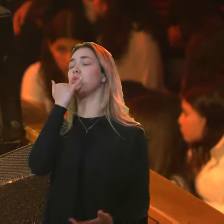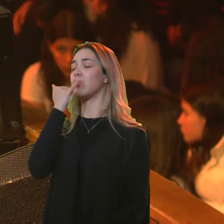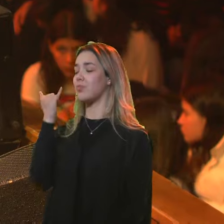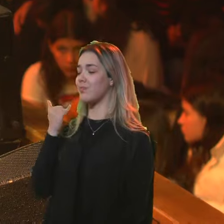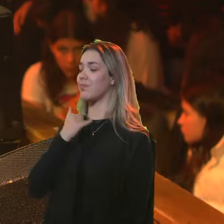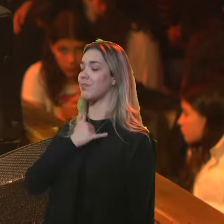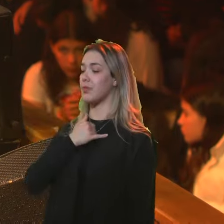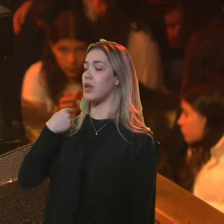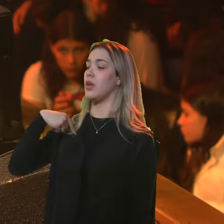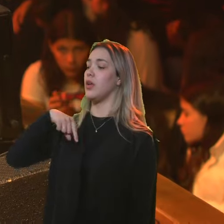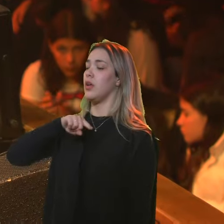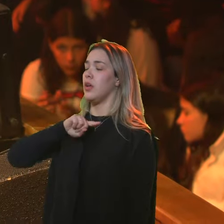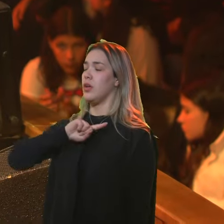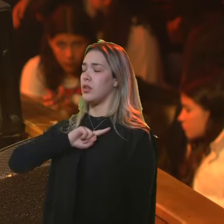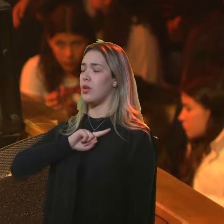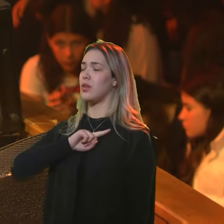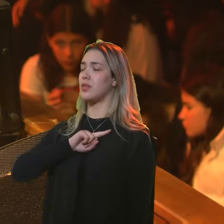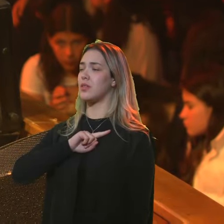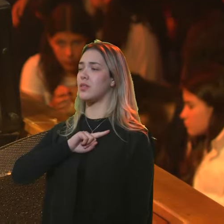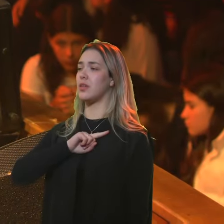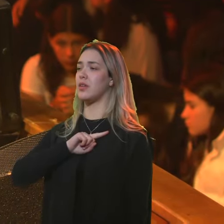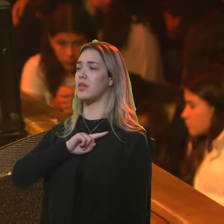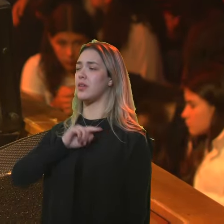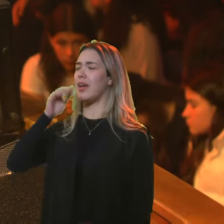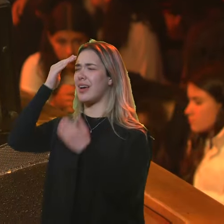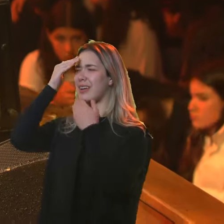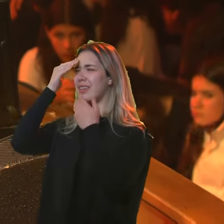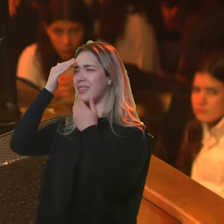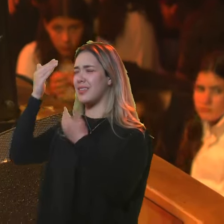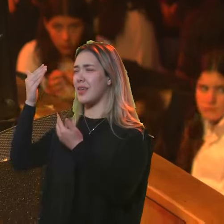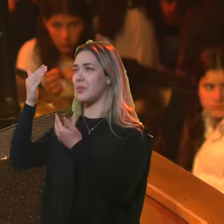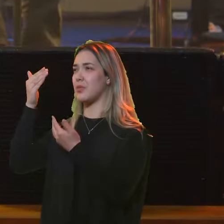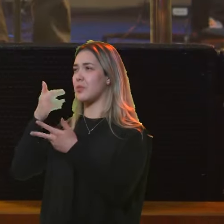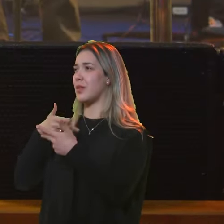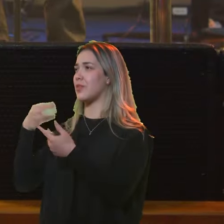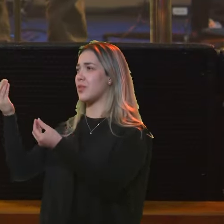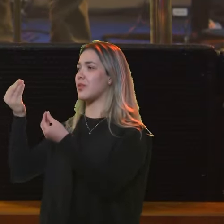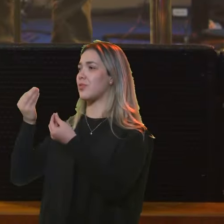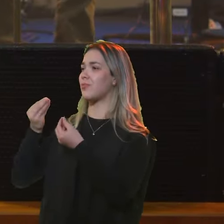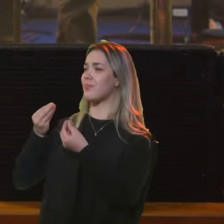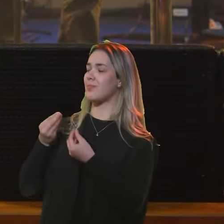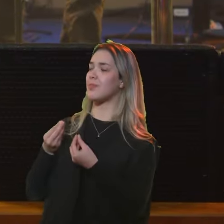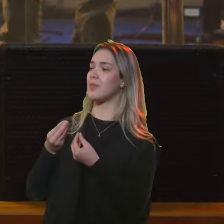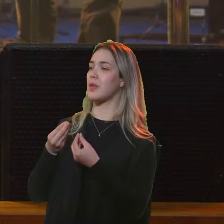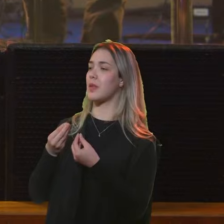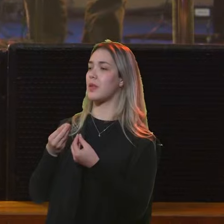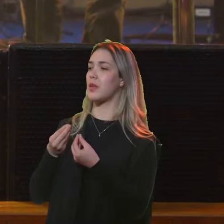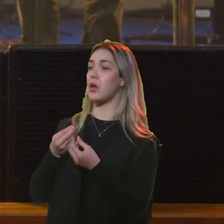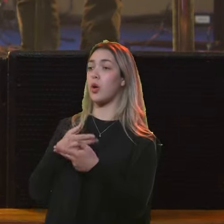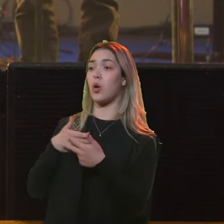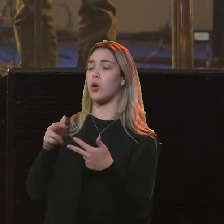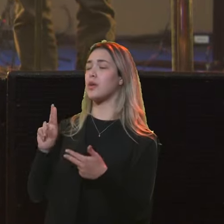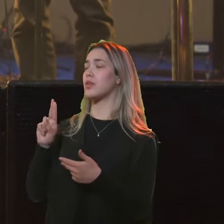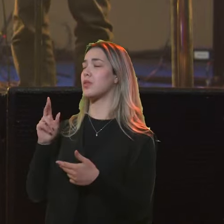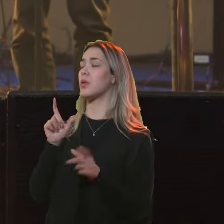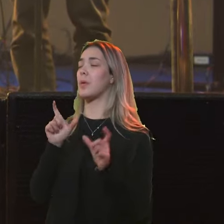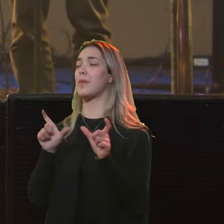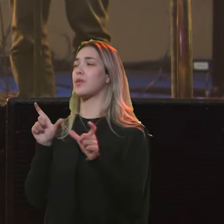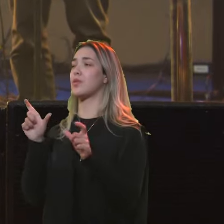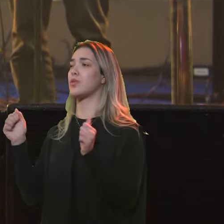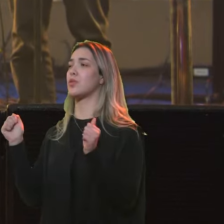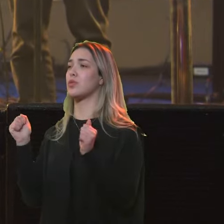Nós somos satisfeitos, Pai, com aquilo que o Senhor nos deu, seja coisas ou pessoas que o Senhor colocou na nossa